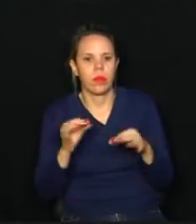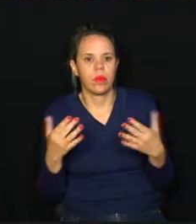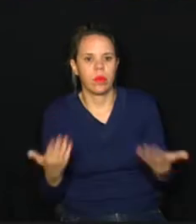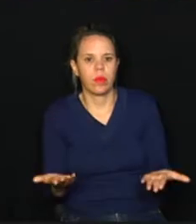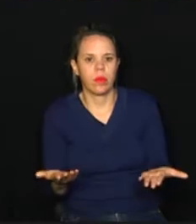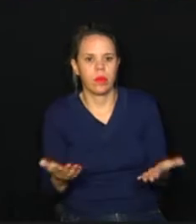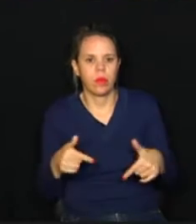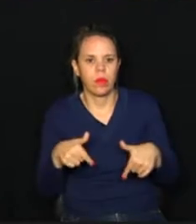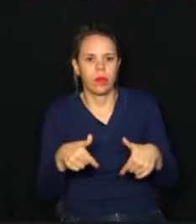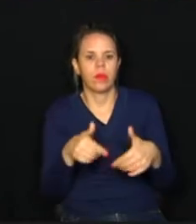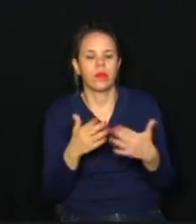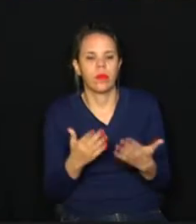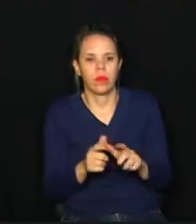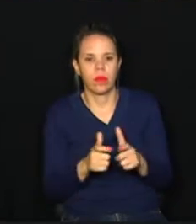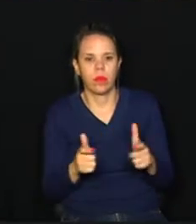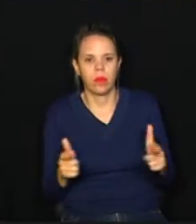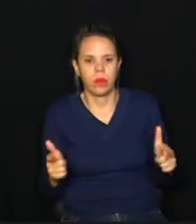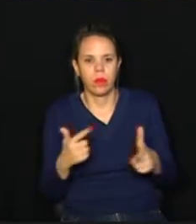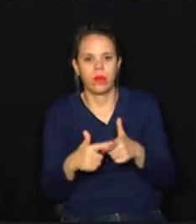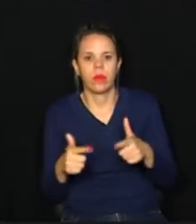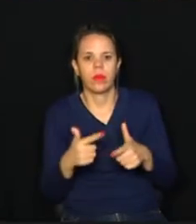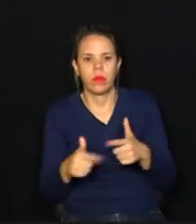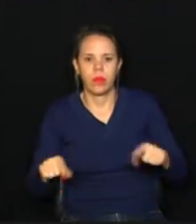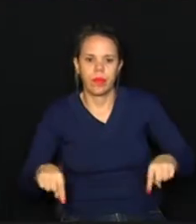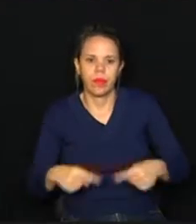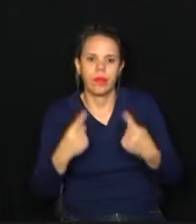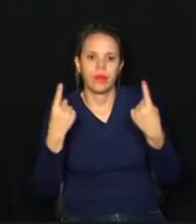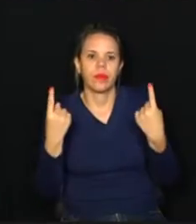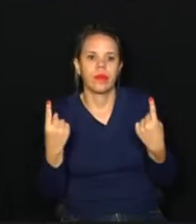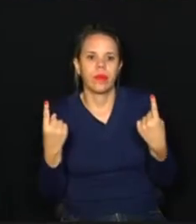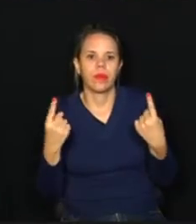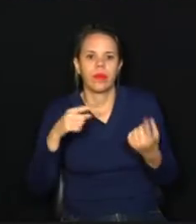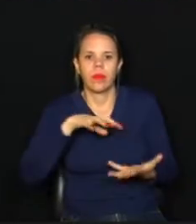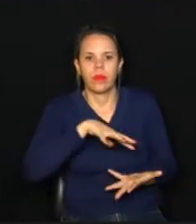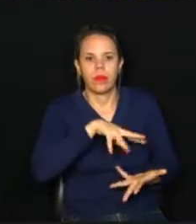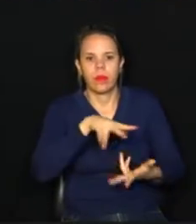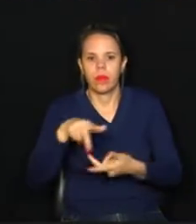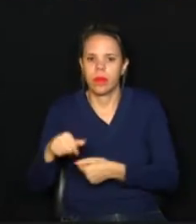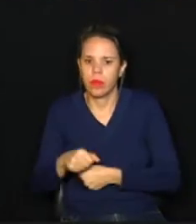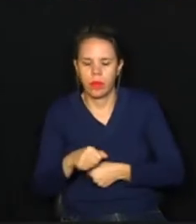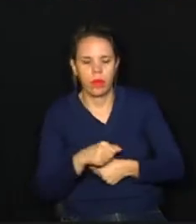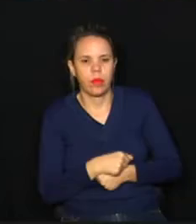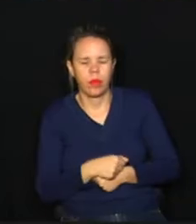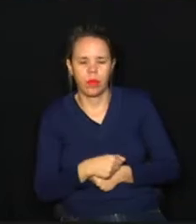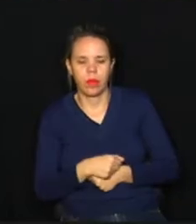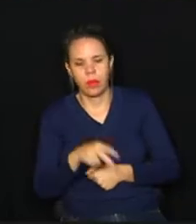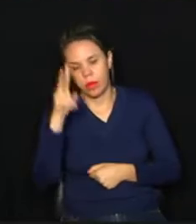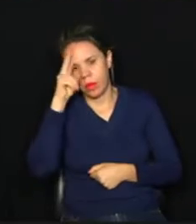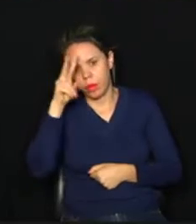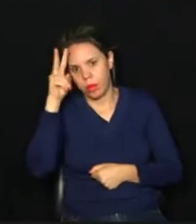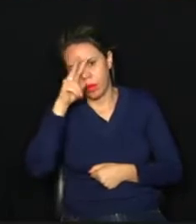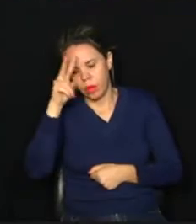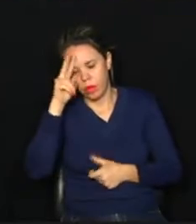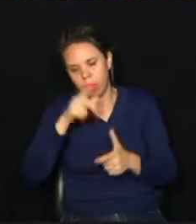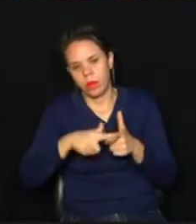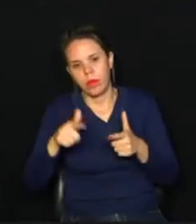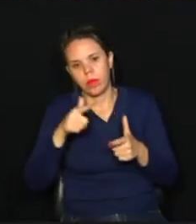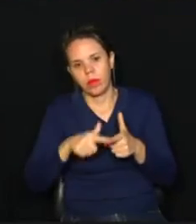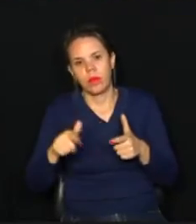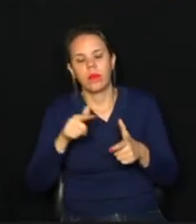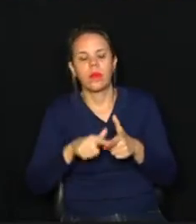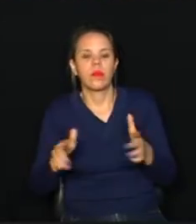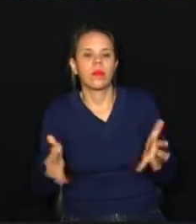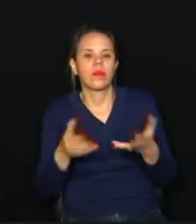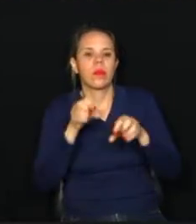quando enfrentamos crescentes desafios em escala global. Há de se lembrar também o problema do fomento